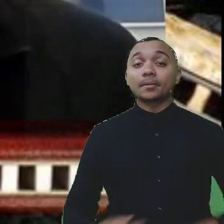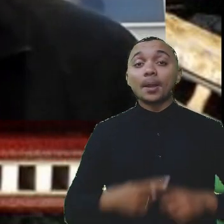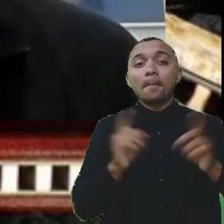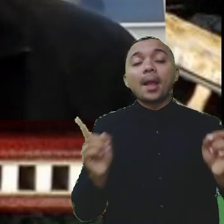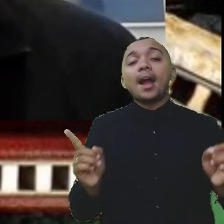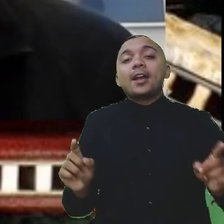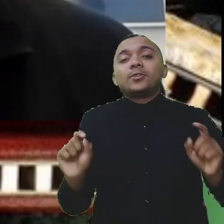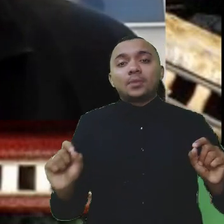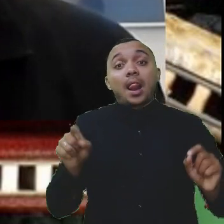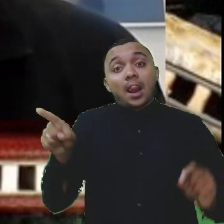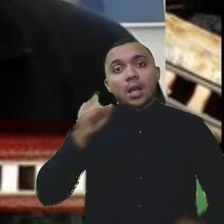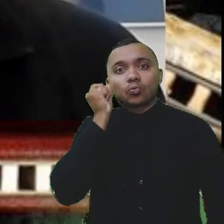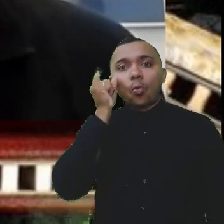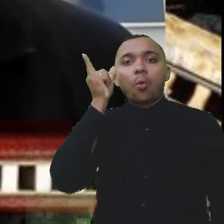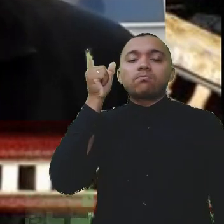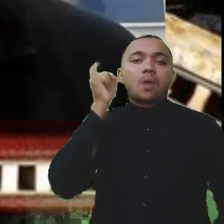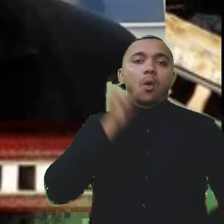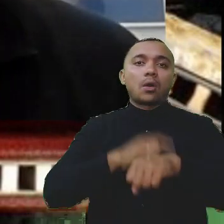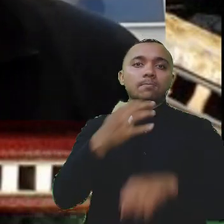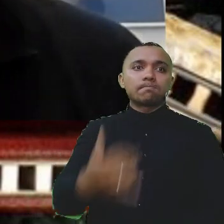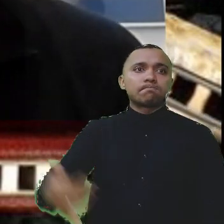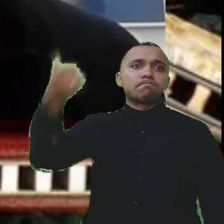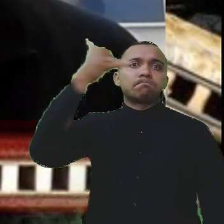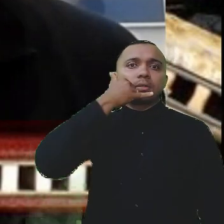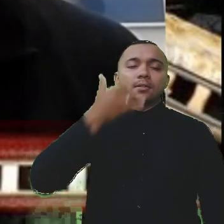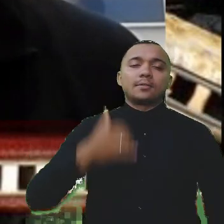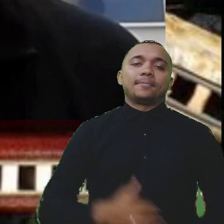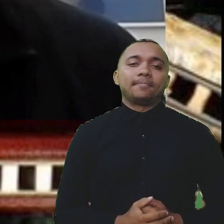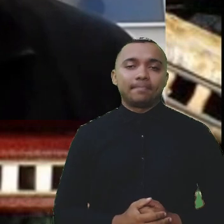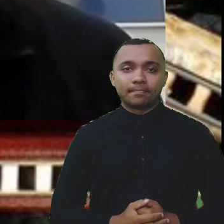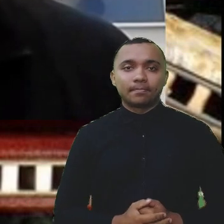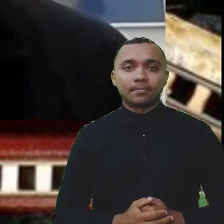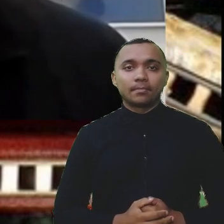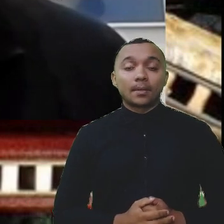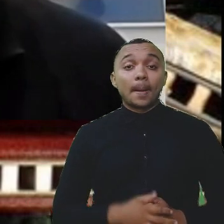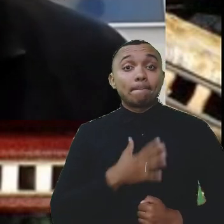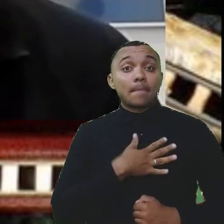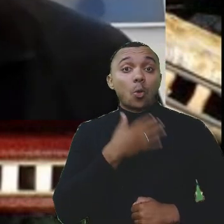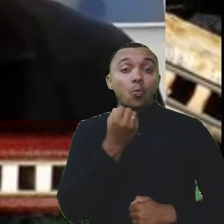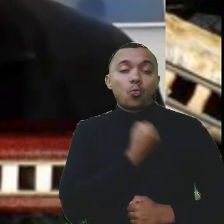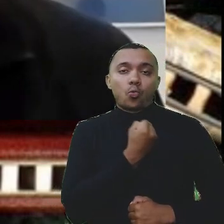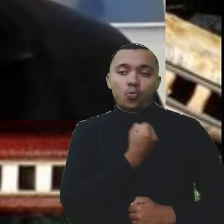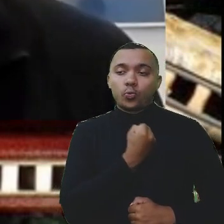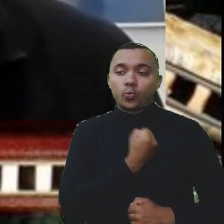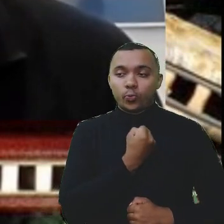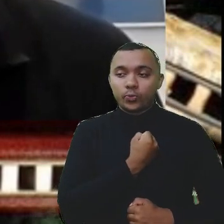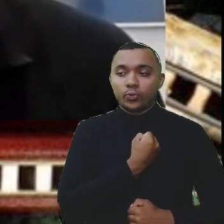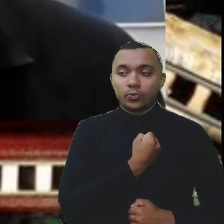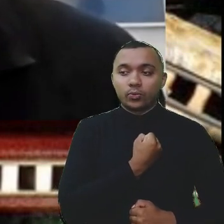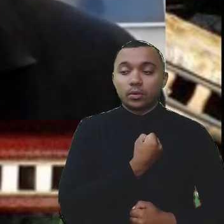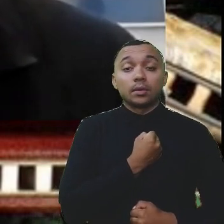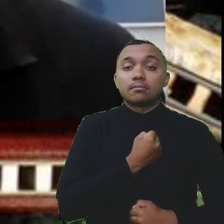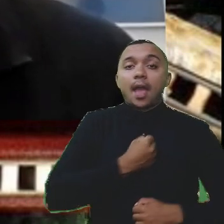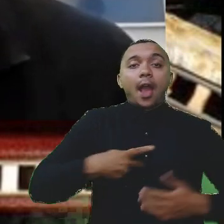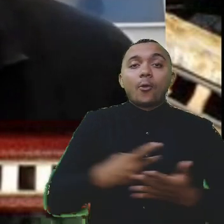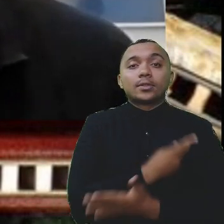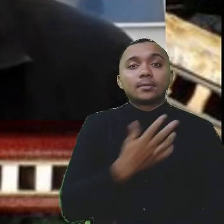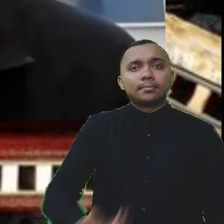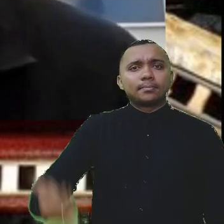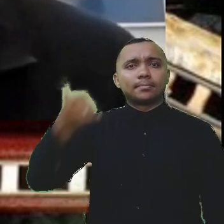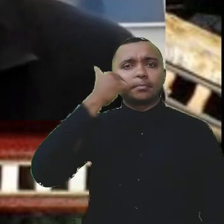Clotário soube, e ele me ligou, cara. Ele achou meu telefone, que eu não lembro com quem, ele me ligou, cara. Eu